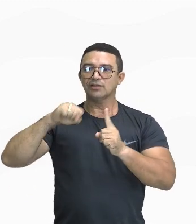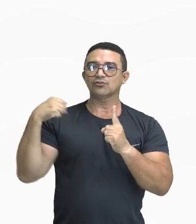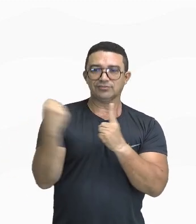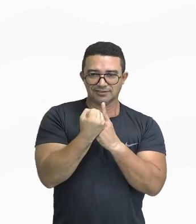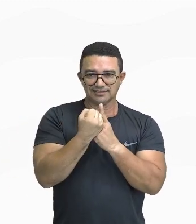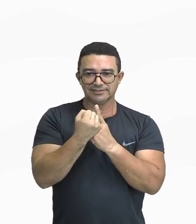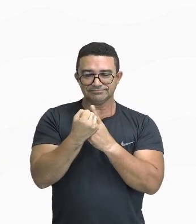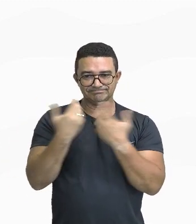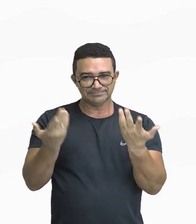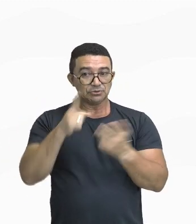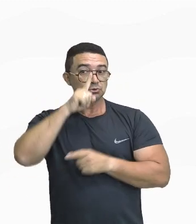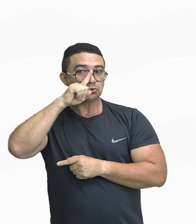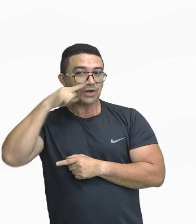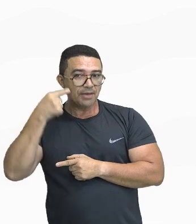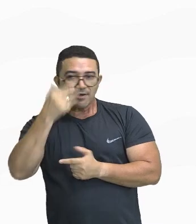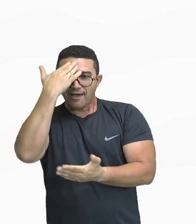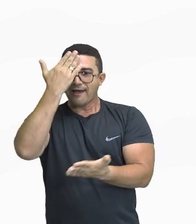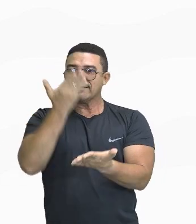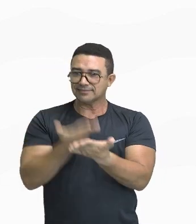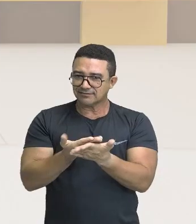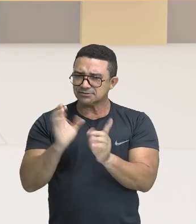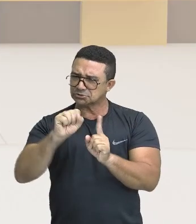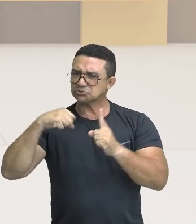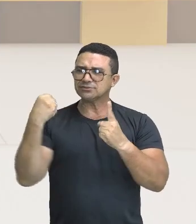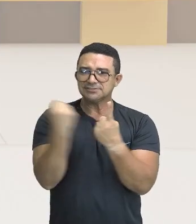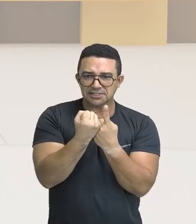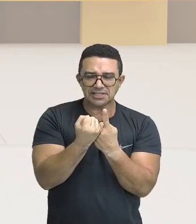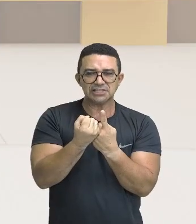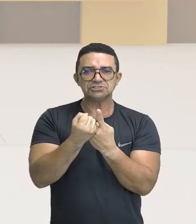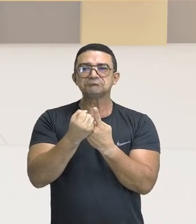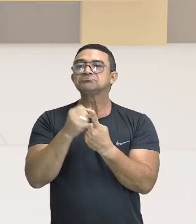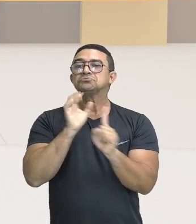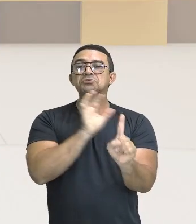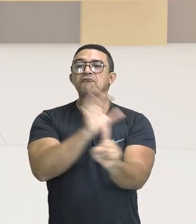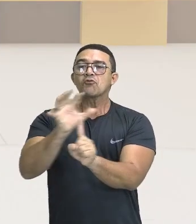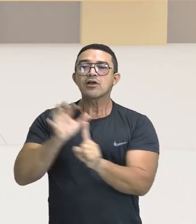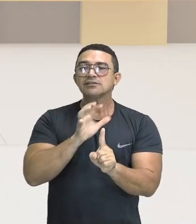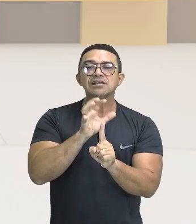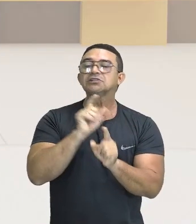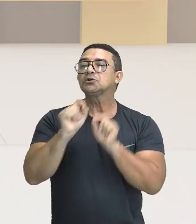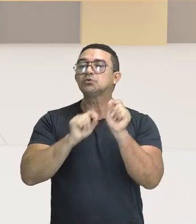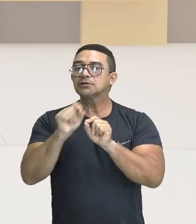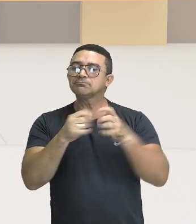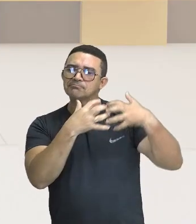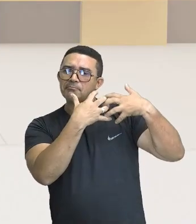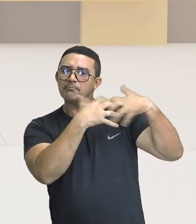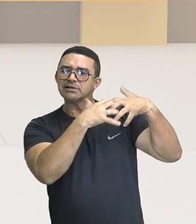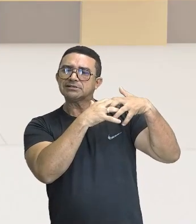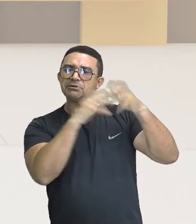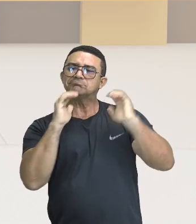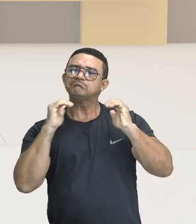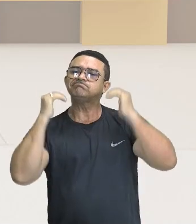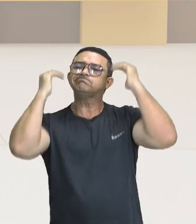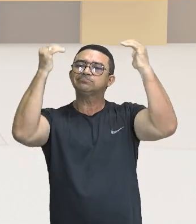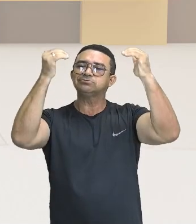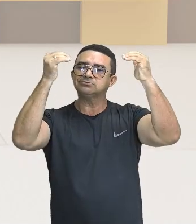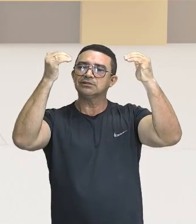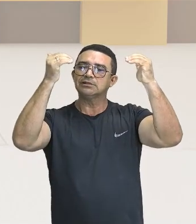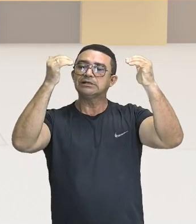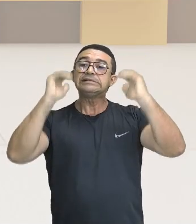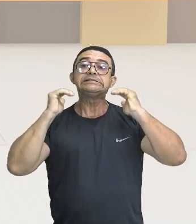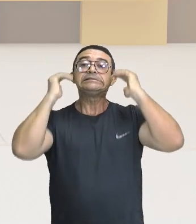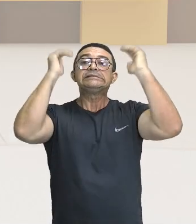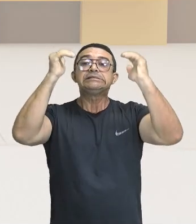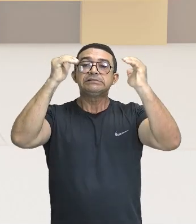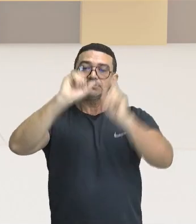disse, que Durkheim acreditava que a sociedade era regida por um pensamento superior que estava acima da sociedade